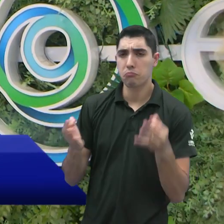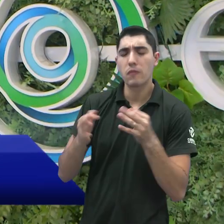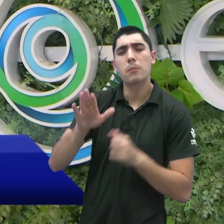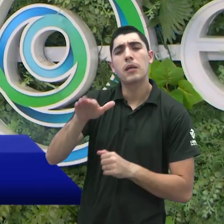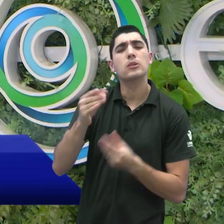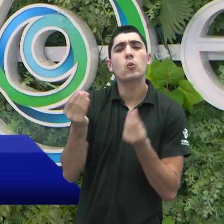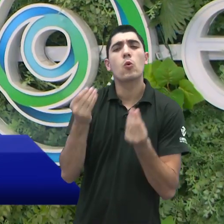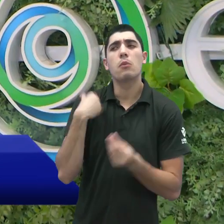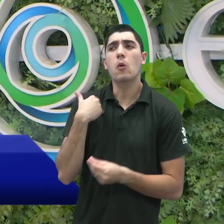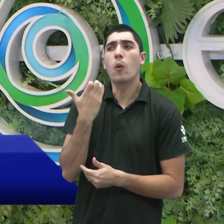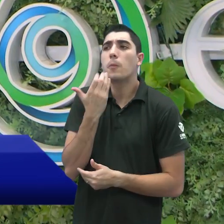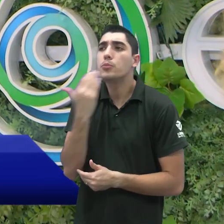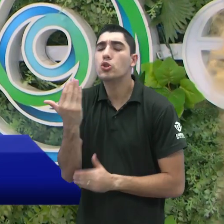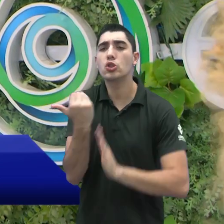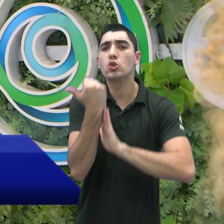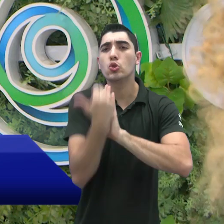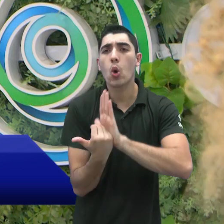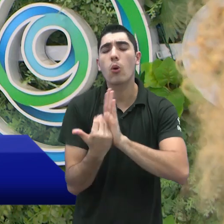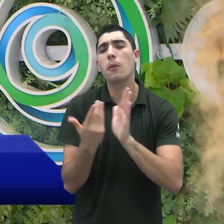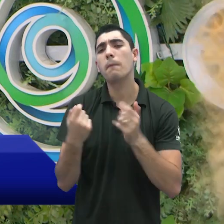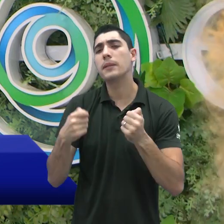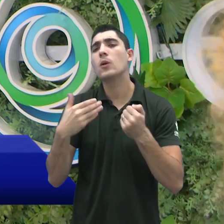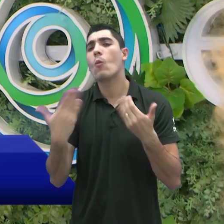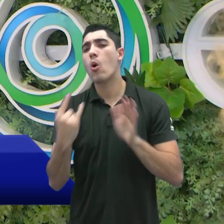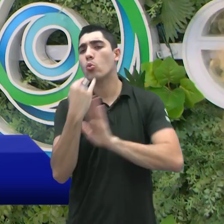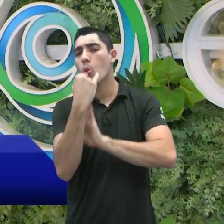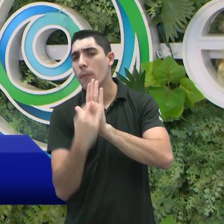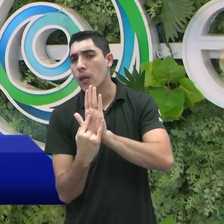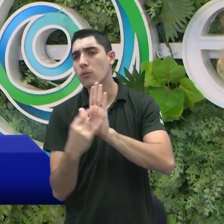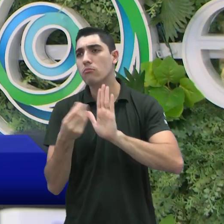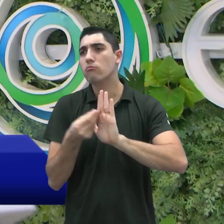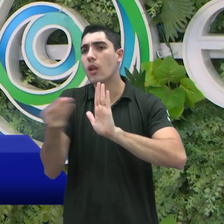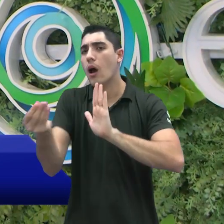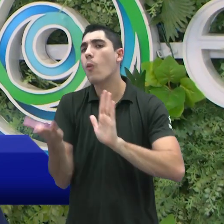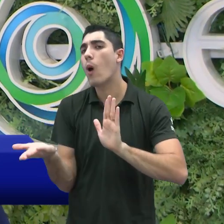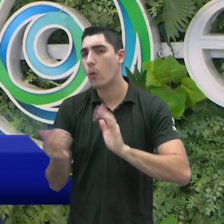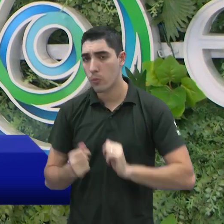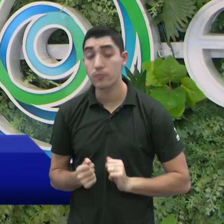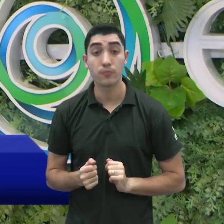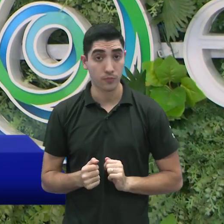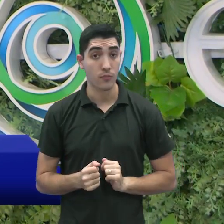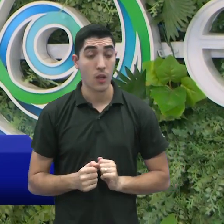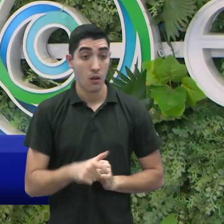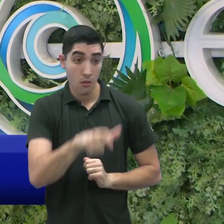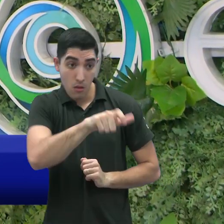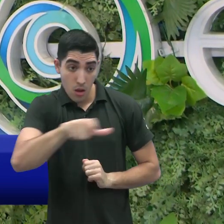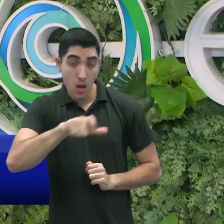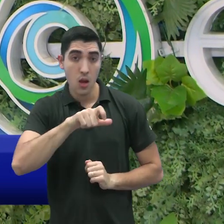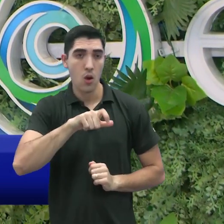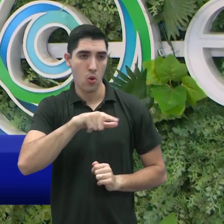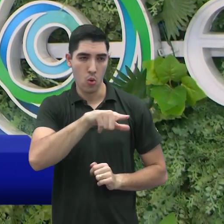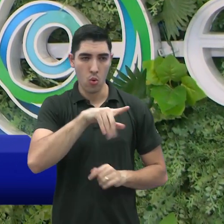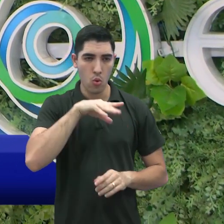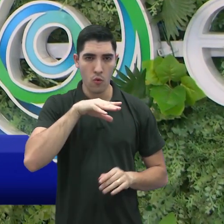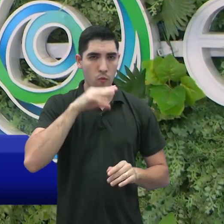Perfeito. E como que solicita esse desconto, né? Quais os documentos necessários? Os clientes que têm uma renda per capita de